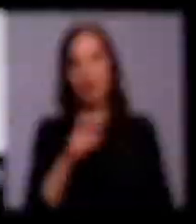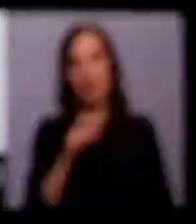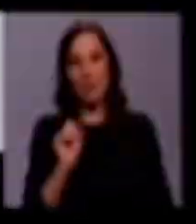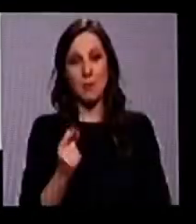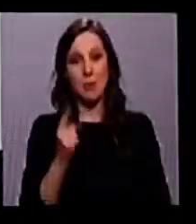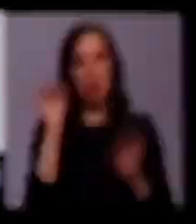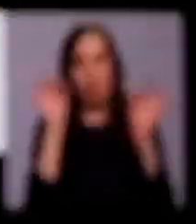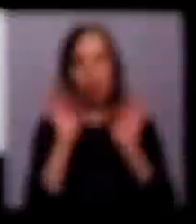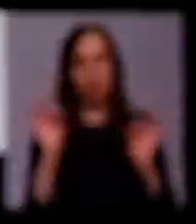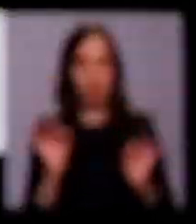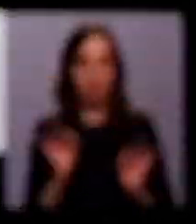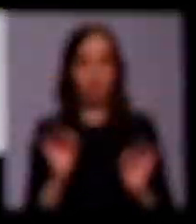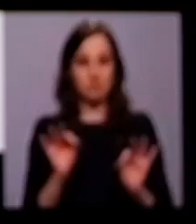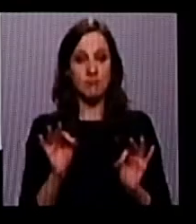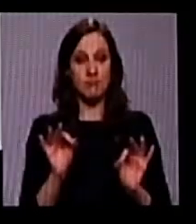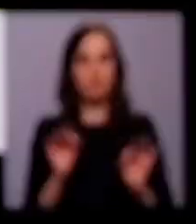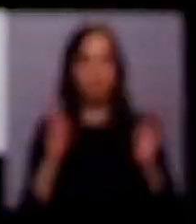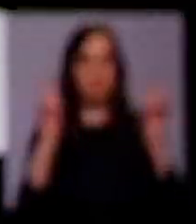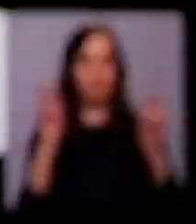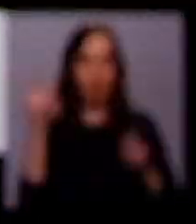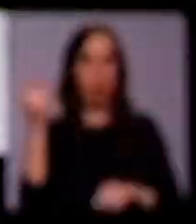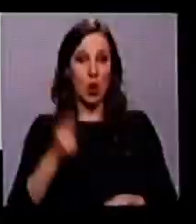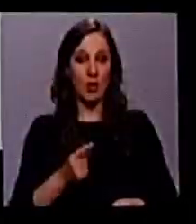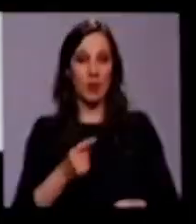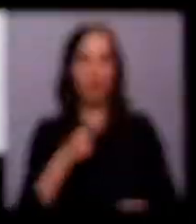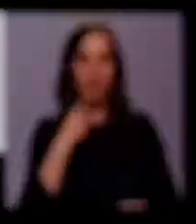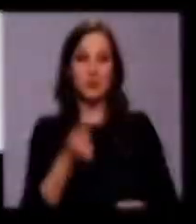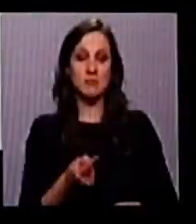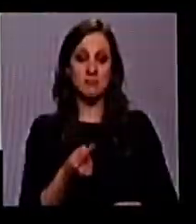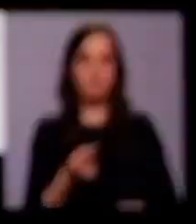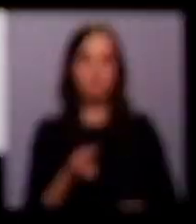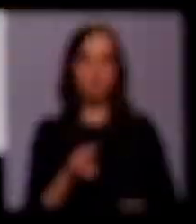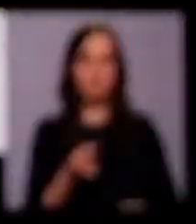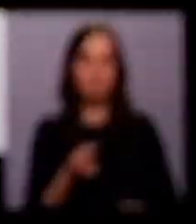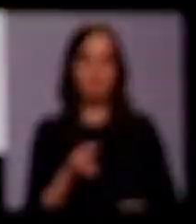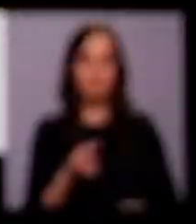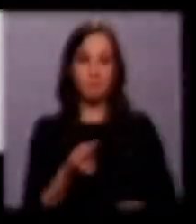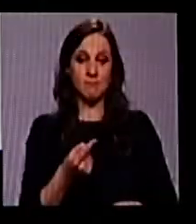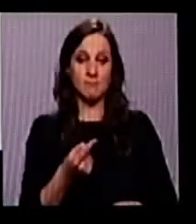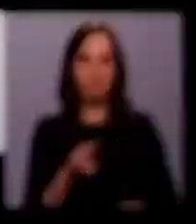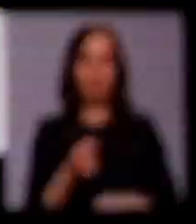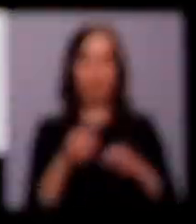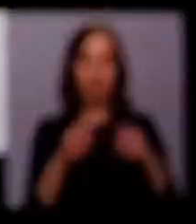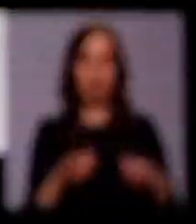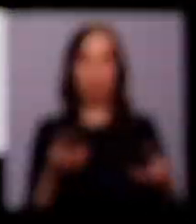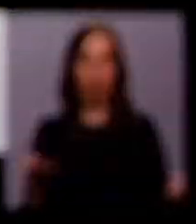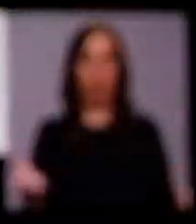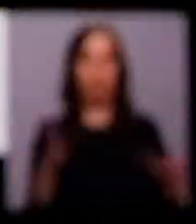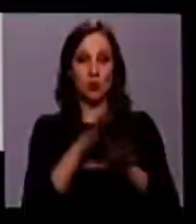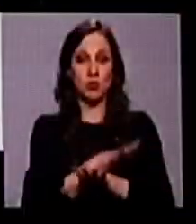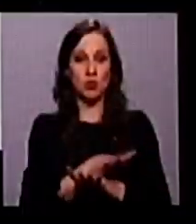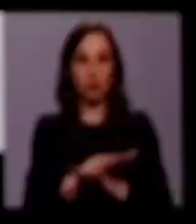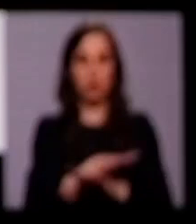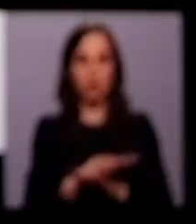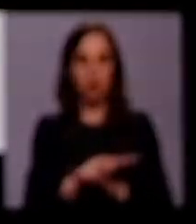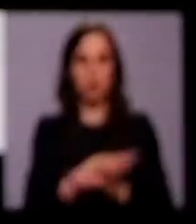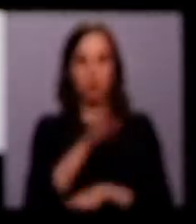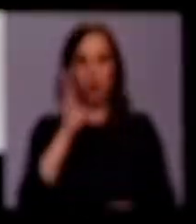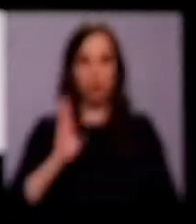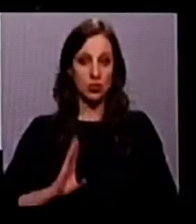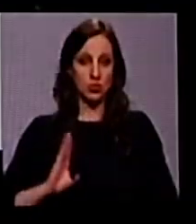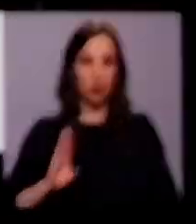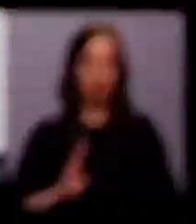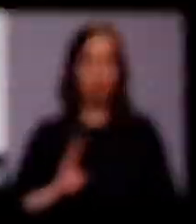a ordem que deu, aliás, início à revolução das tropas para